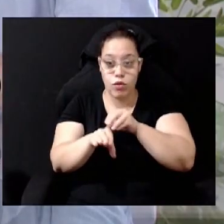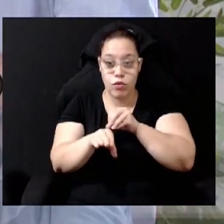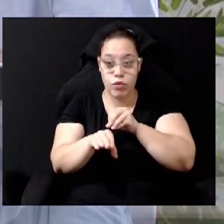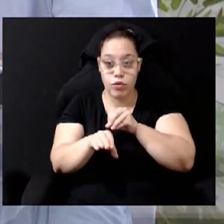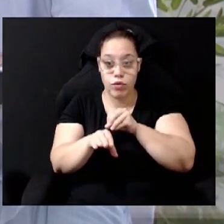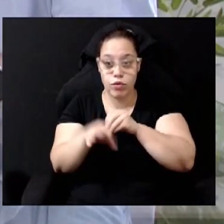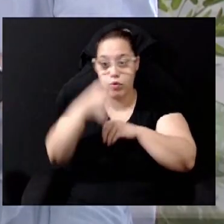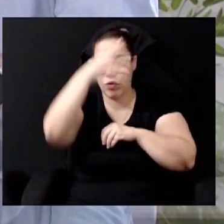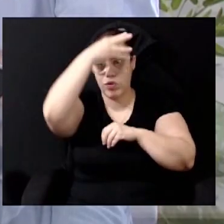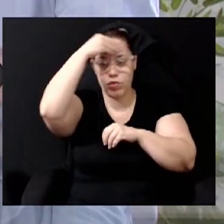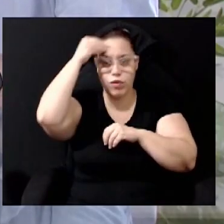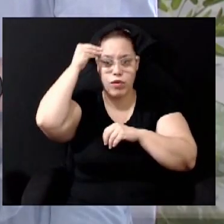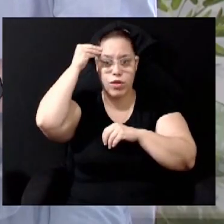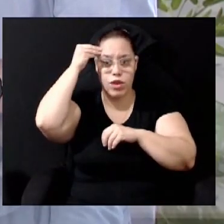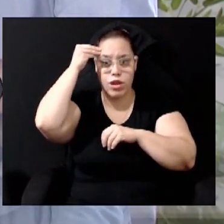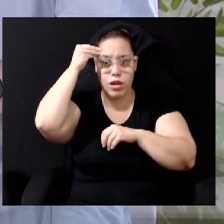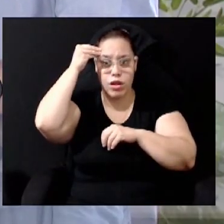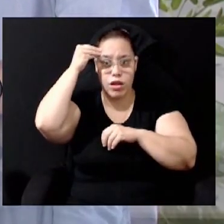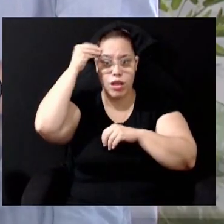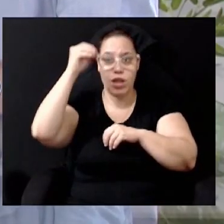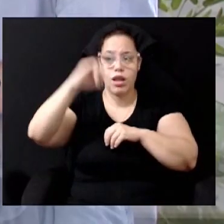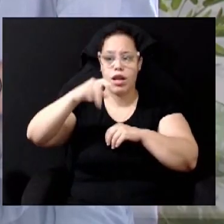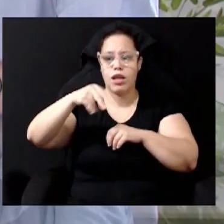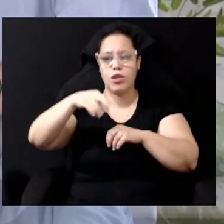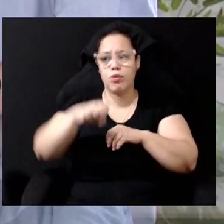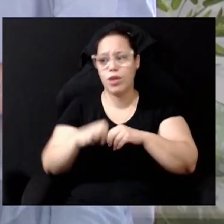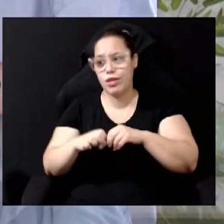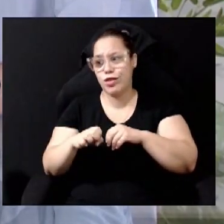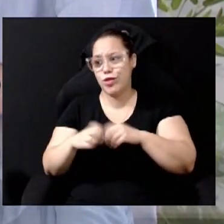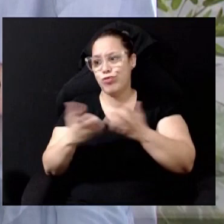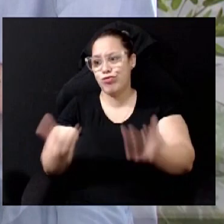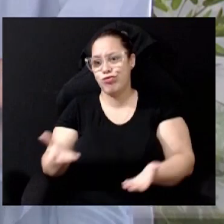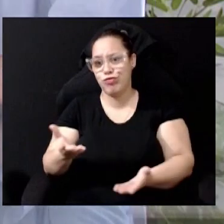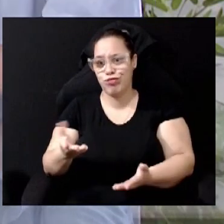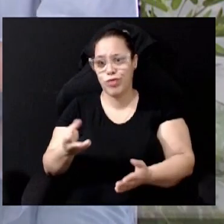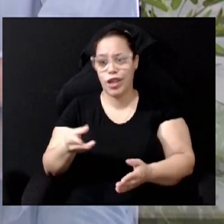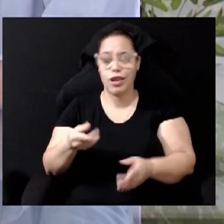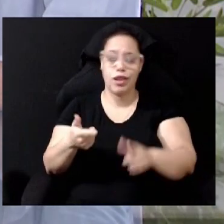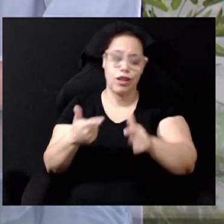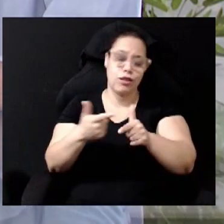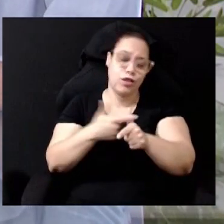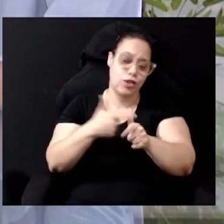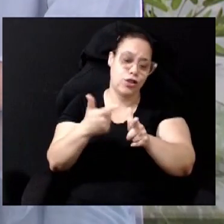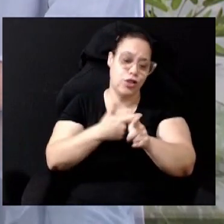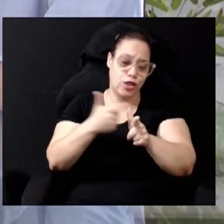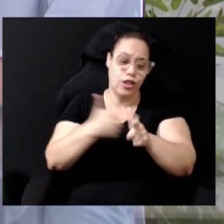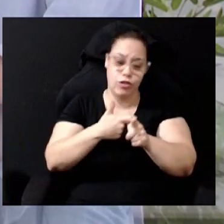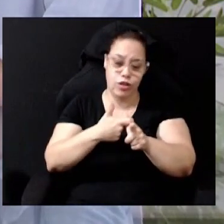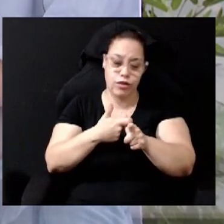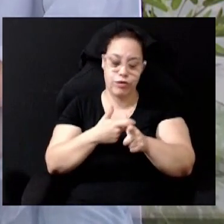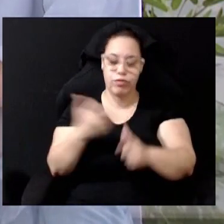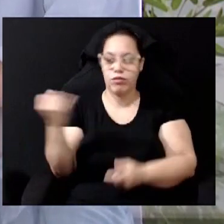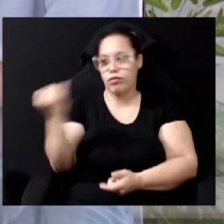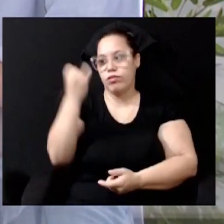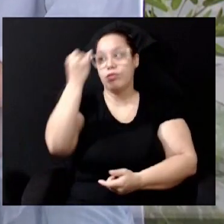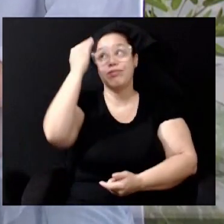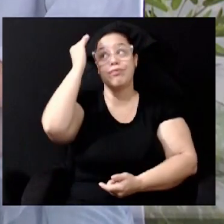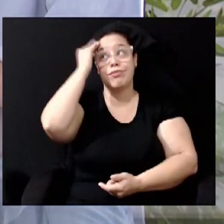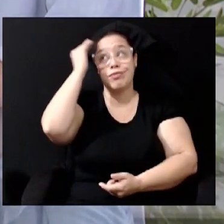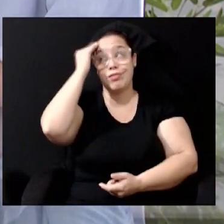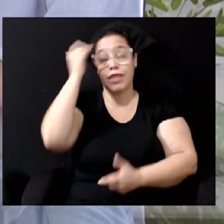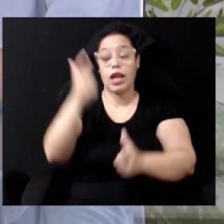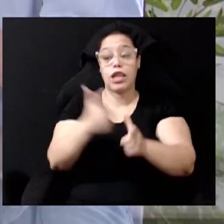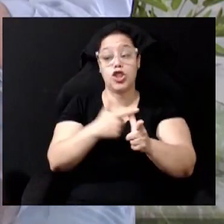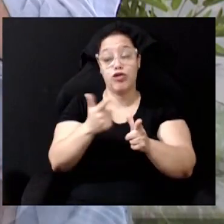as pessoas já estão inadimplentes, já estão em dívidas, né? Então assim, acho que é importante entender que dívida é